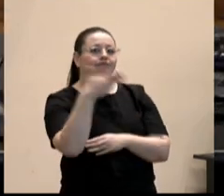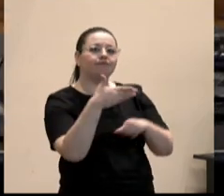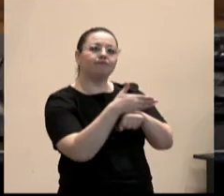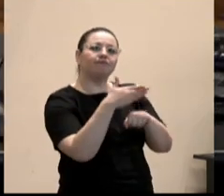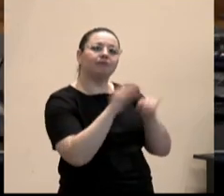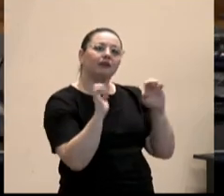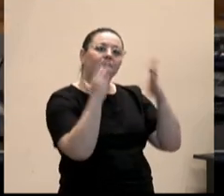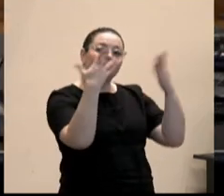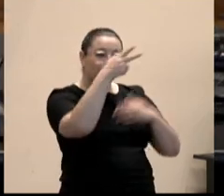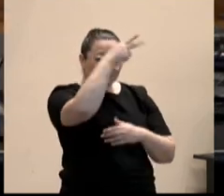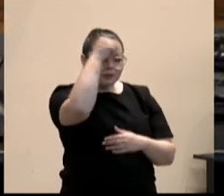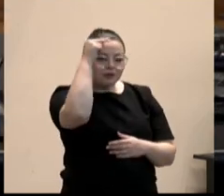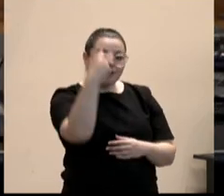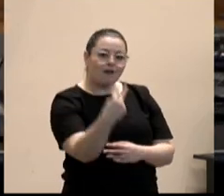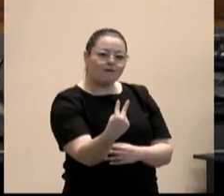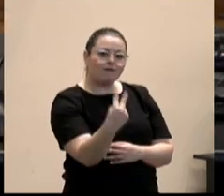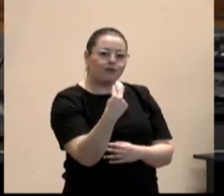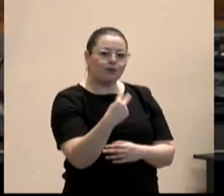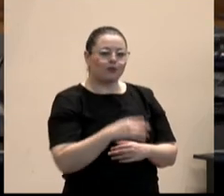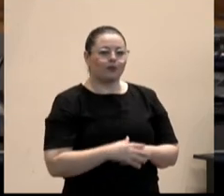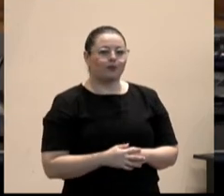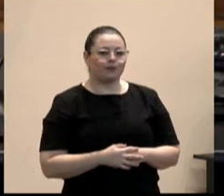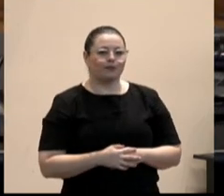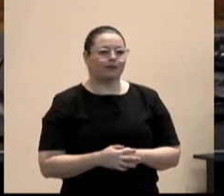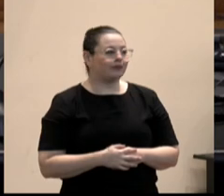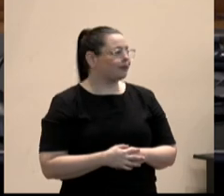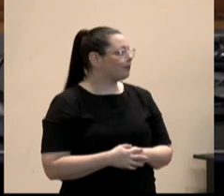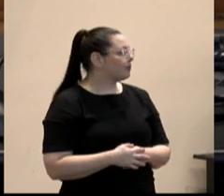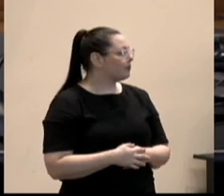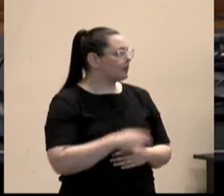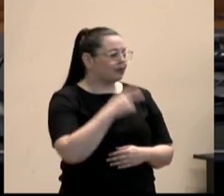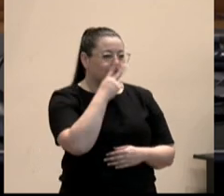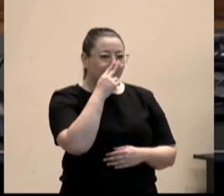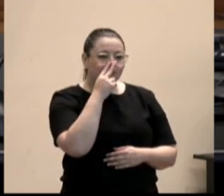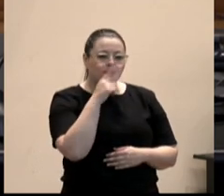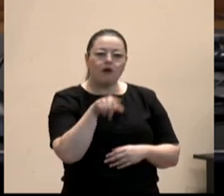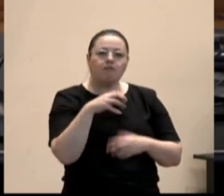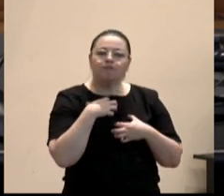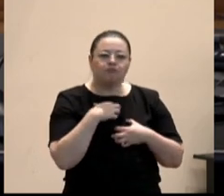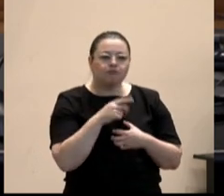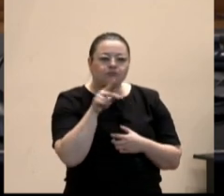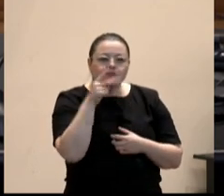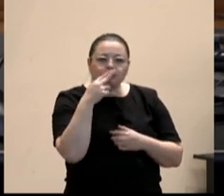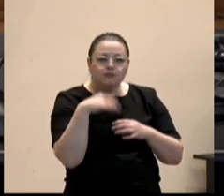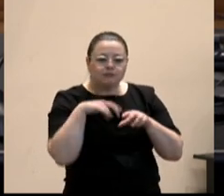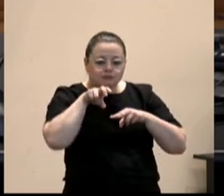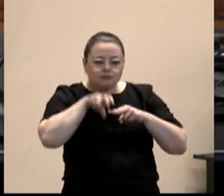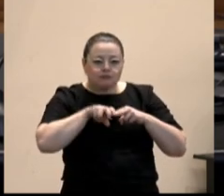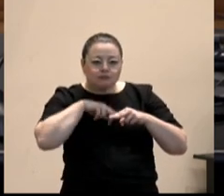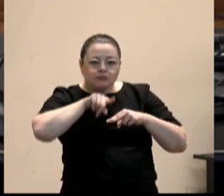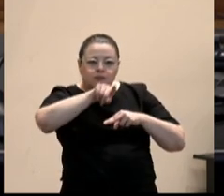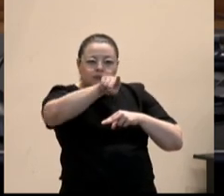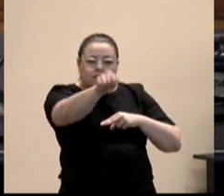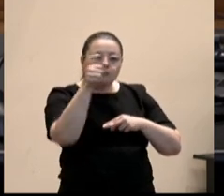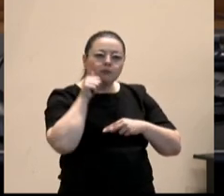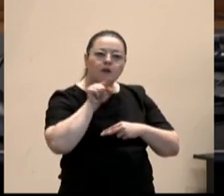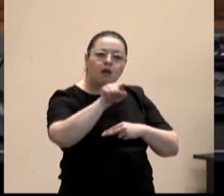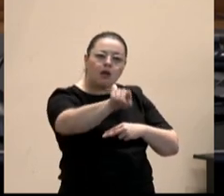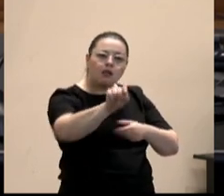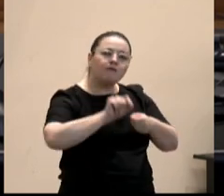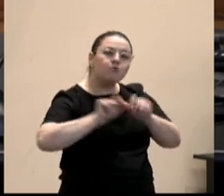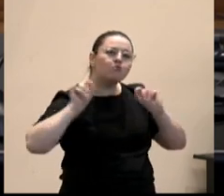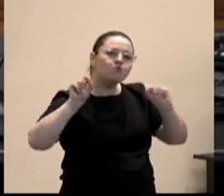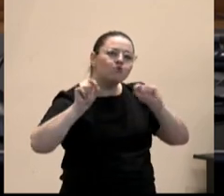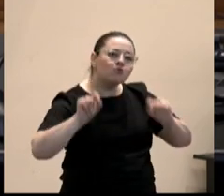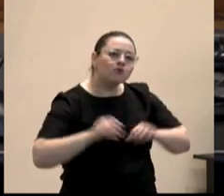me viu, ele estava aqui, ele me viu. O que, que ela está fazendo lá? Chamou o chefe de gabinete dele, vai lá na